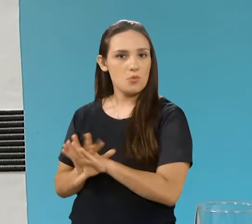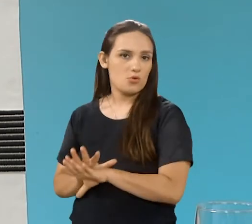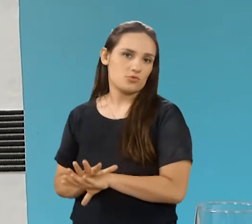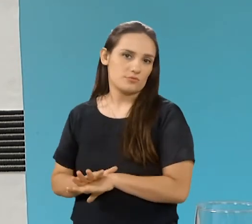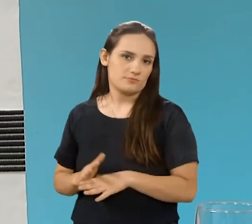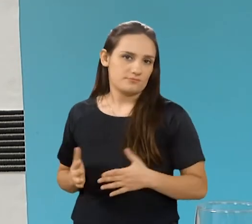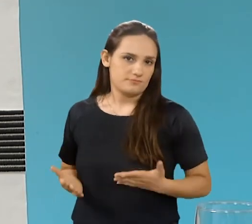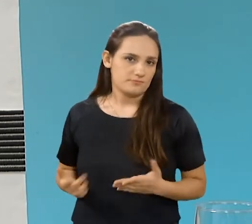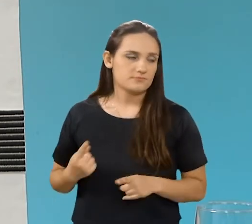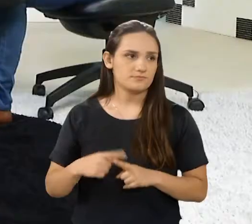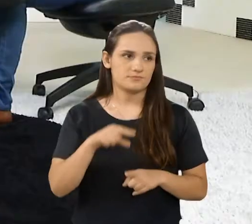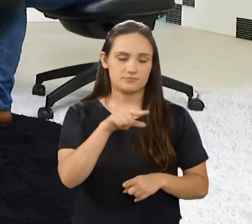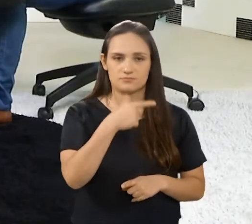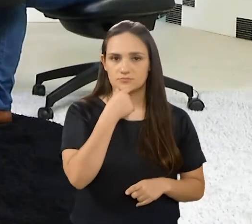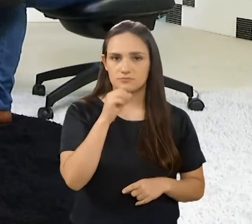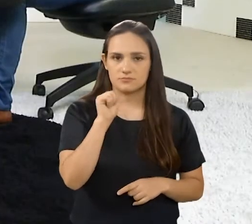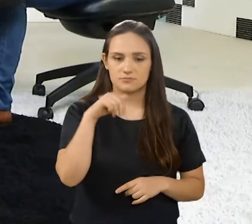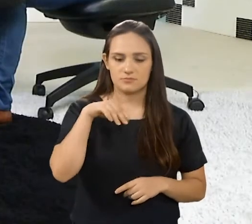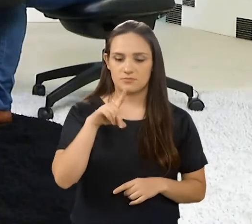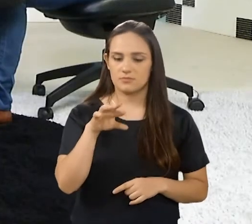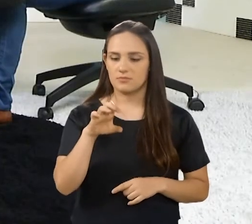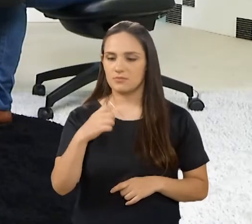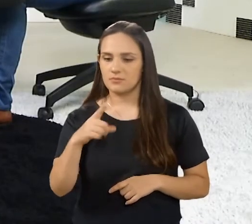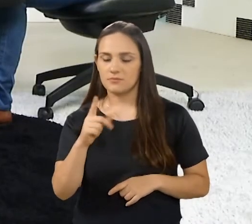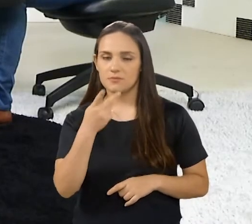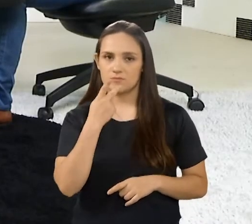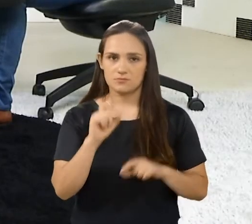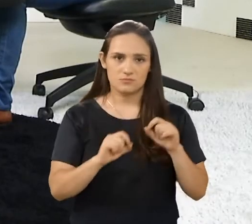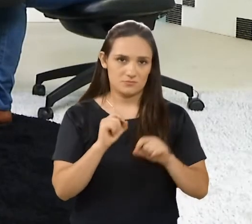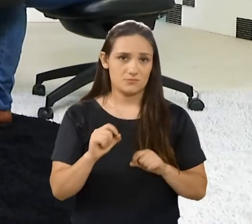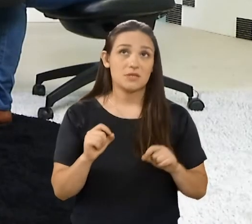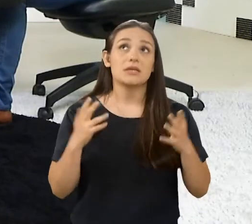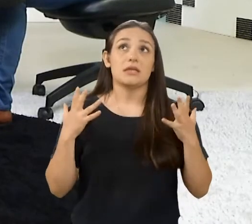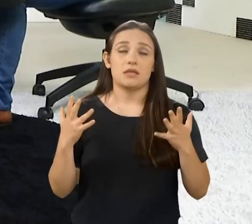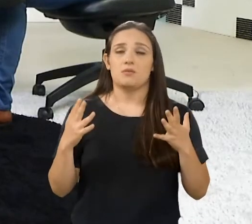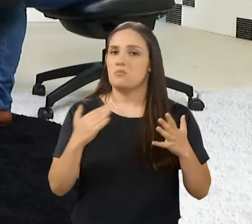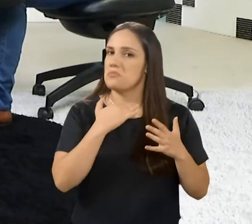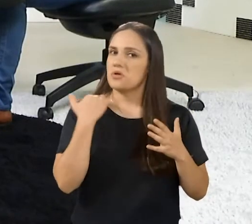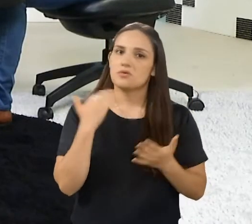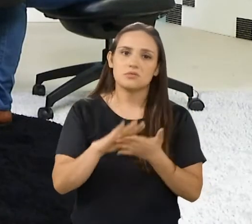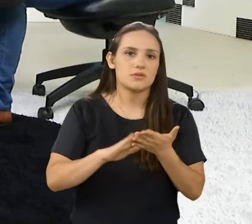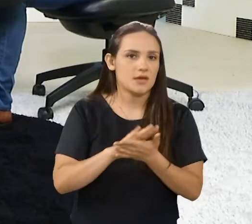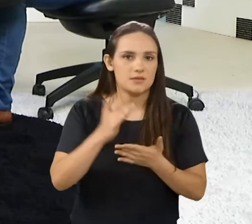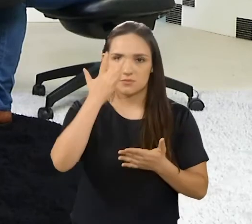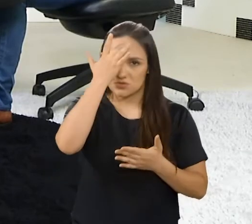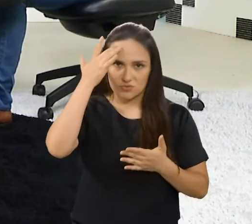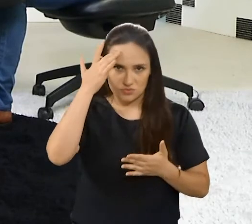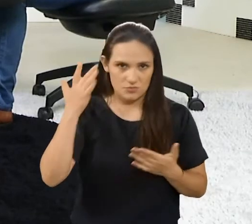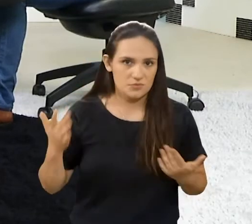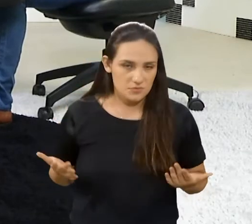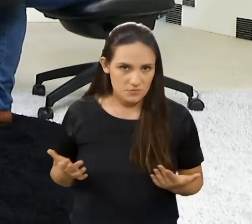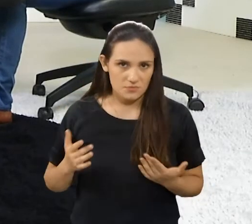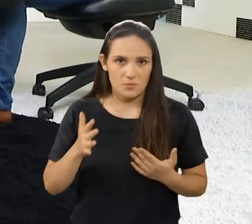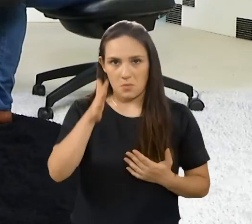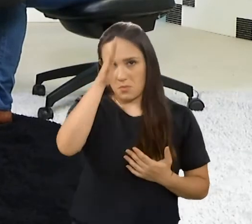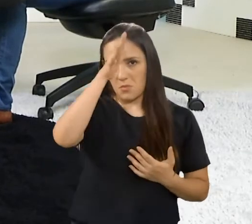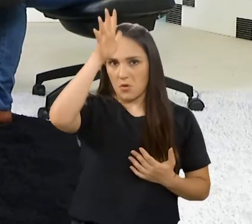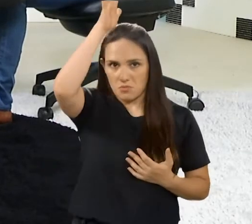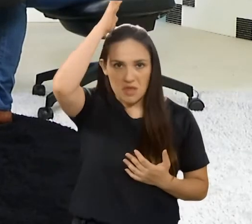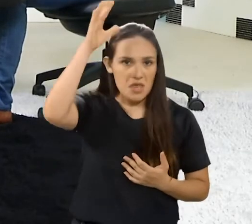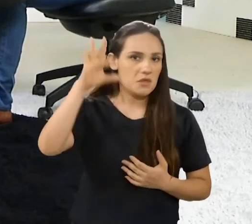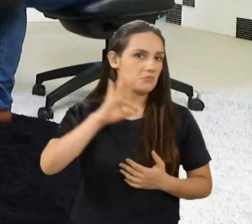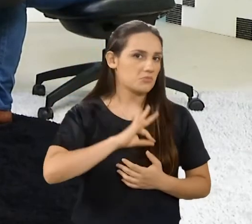como disse aqui o André, nós, graças a Deus, não tivemos a perda de nenhum brigadista, de nenhum bombeiro, de nenhum